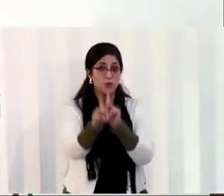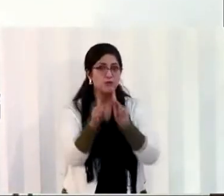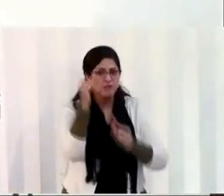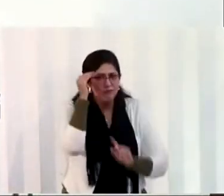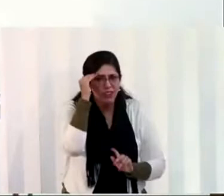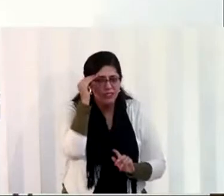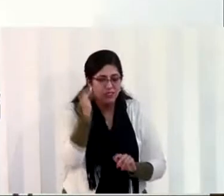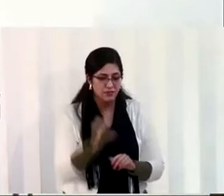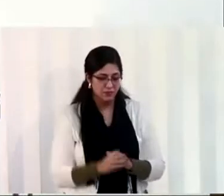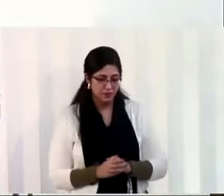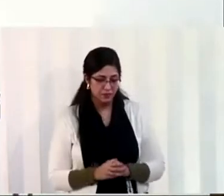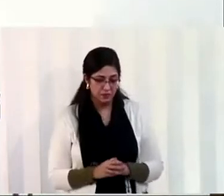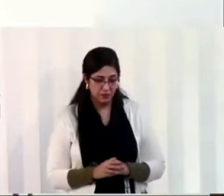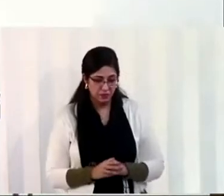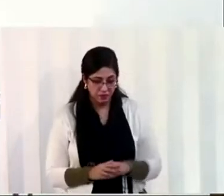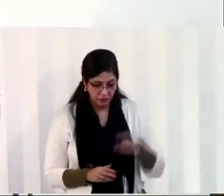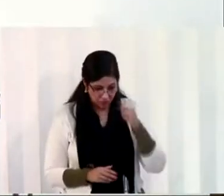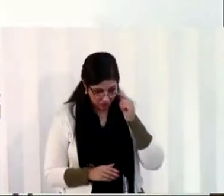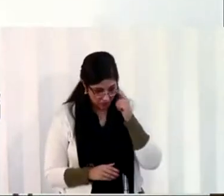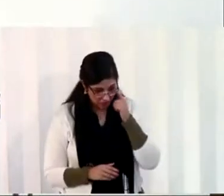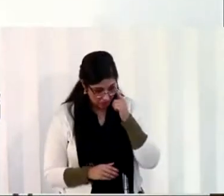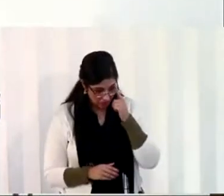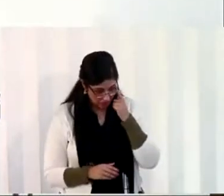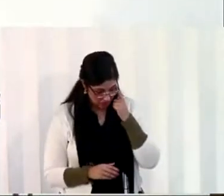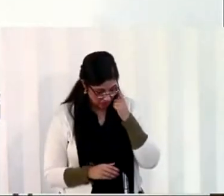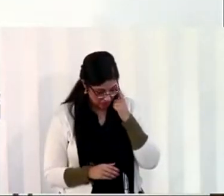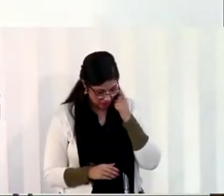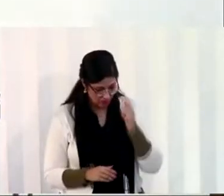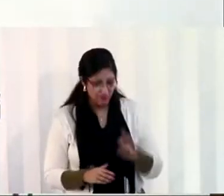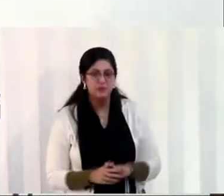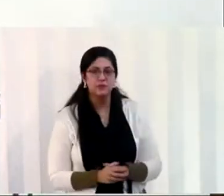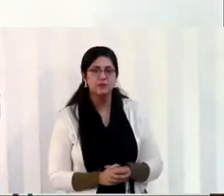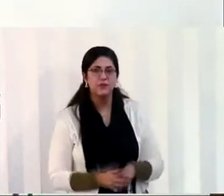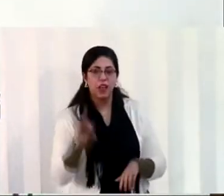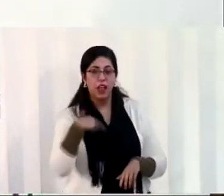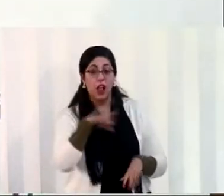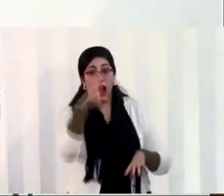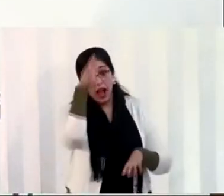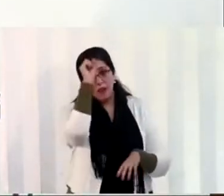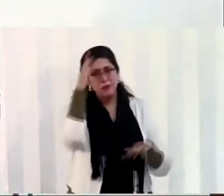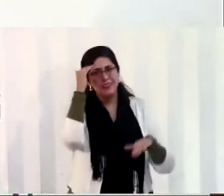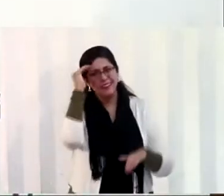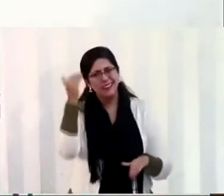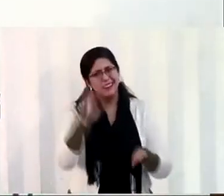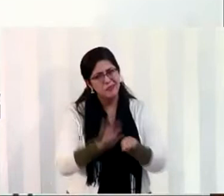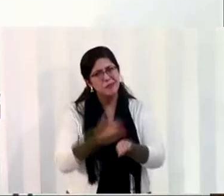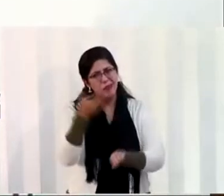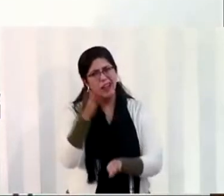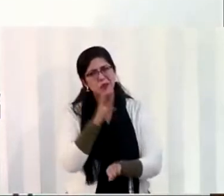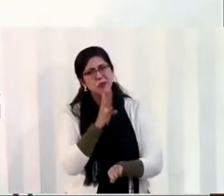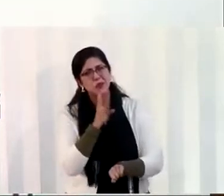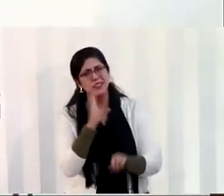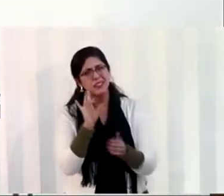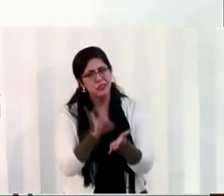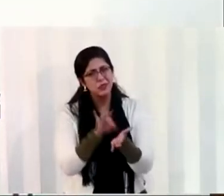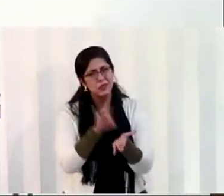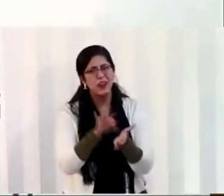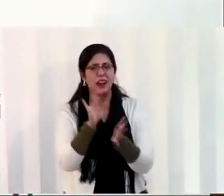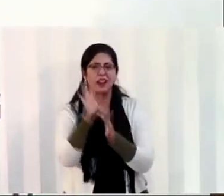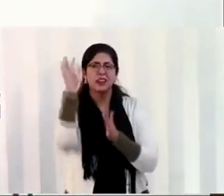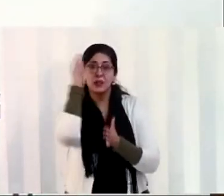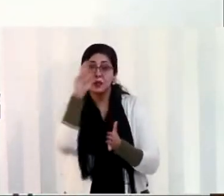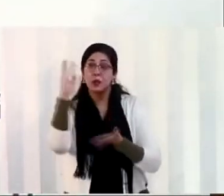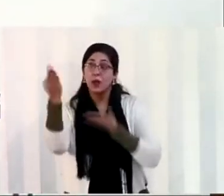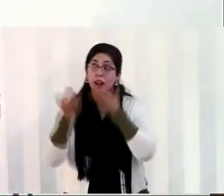vocês, crianças, ao aprender, ao compreender, ao conhecer como Deus se relaciona com o